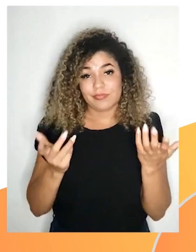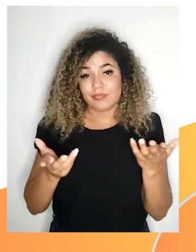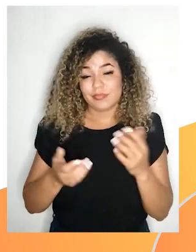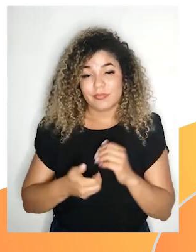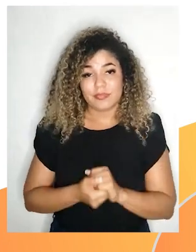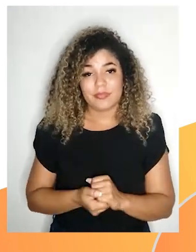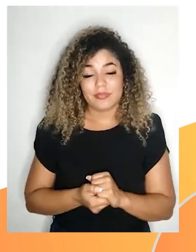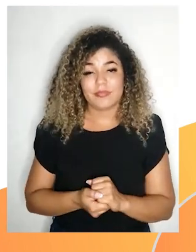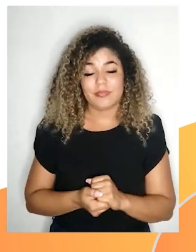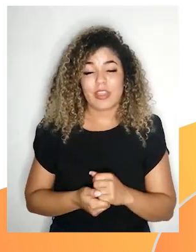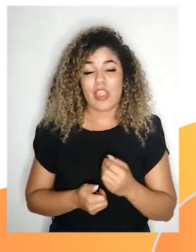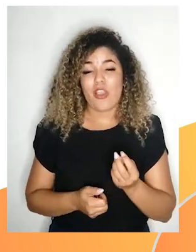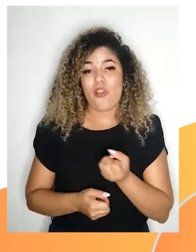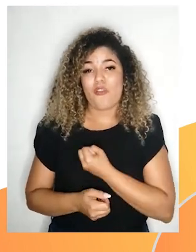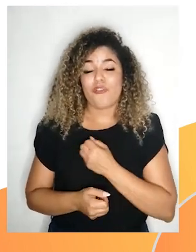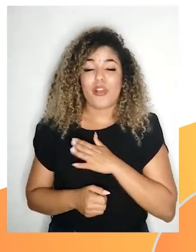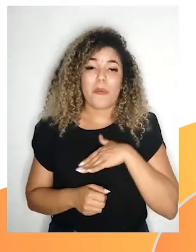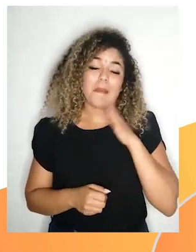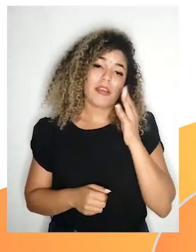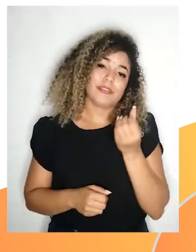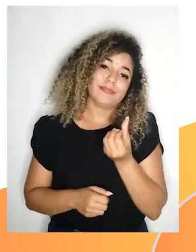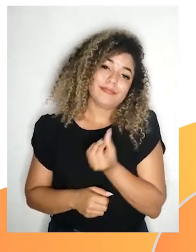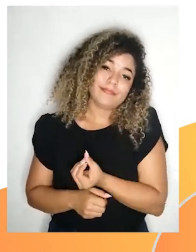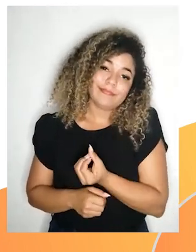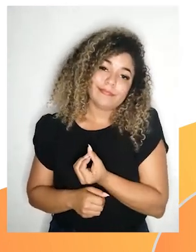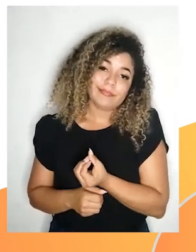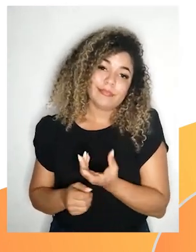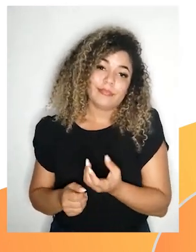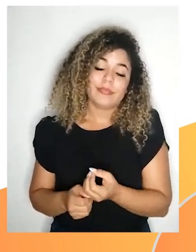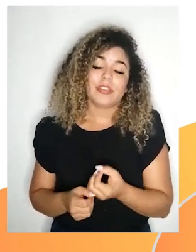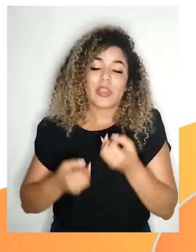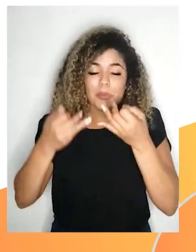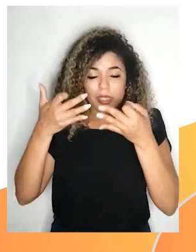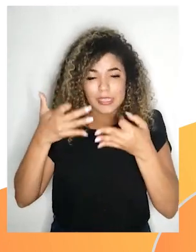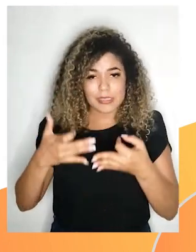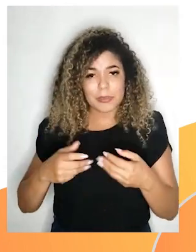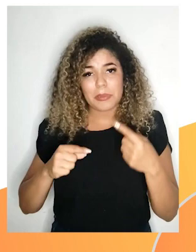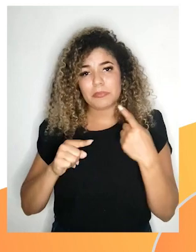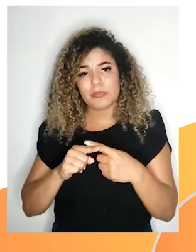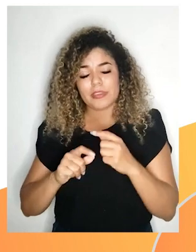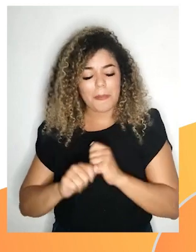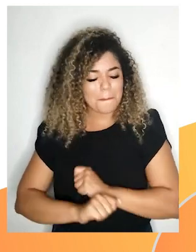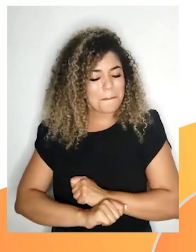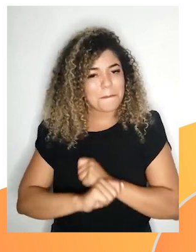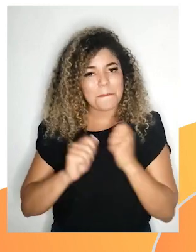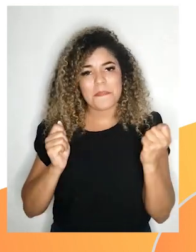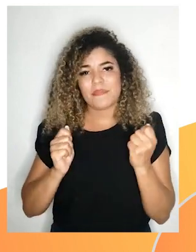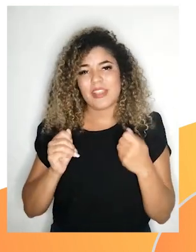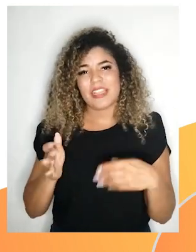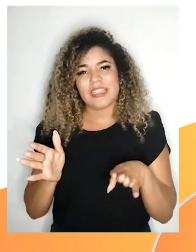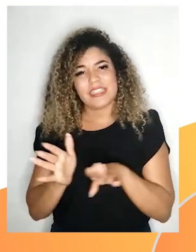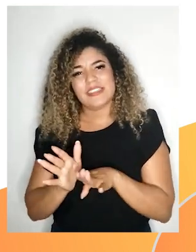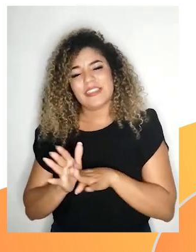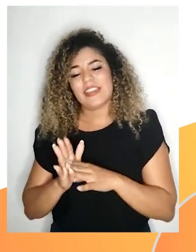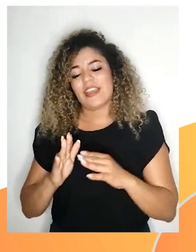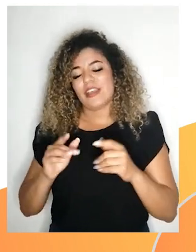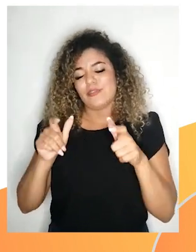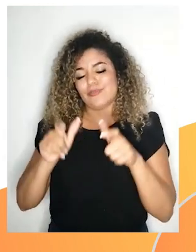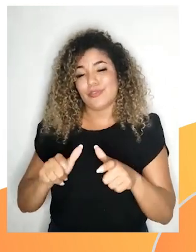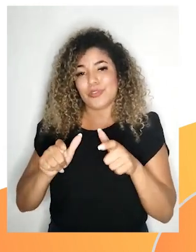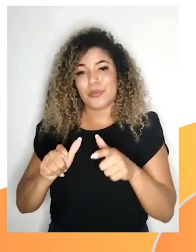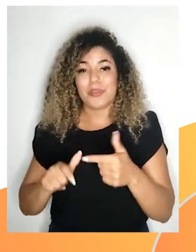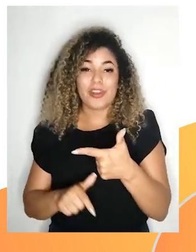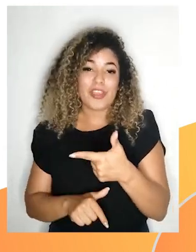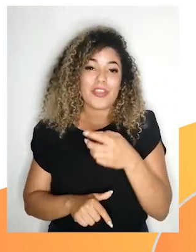como o valor máximo é 6, então fica assim justificado, porque é impossível chegar à casa 25